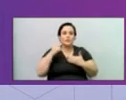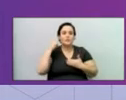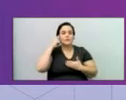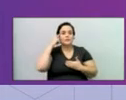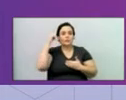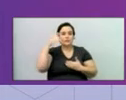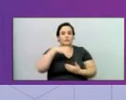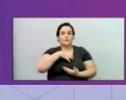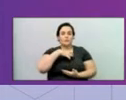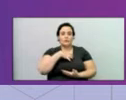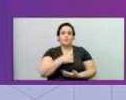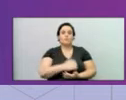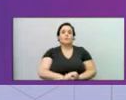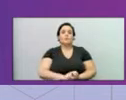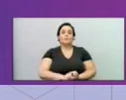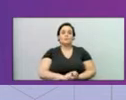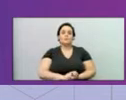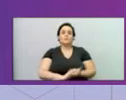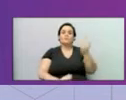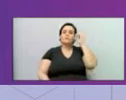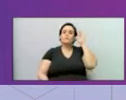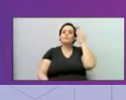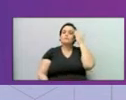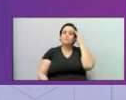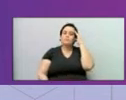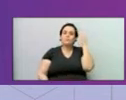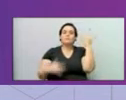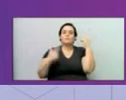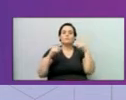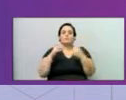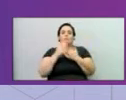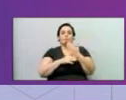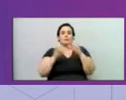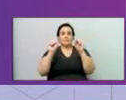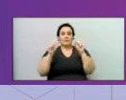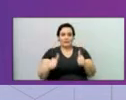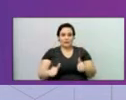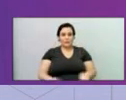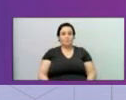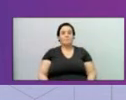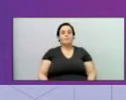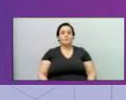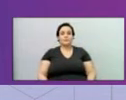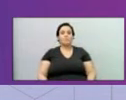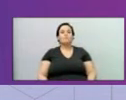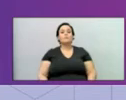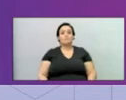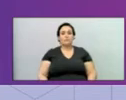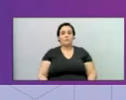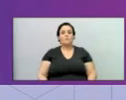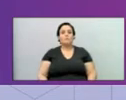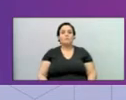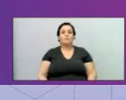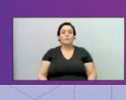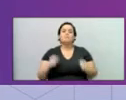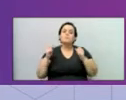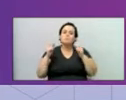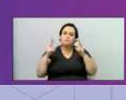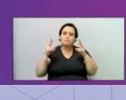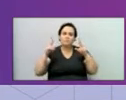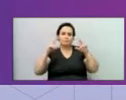a gente poder entender de onde vem essa imagem que é capturada é a fotografia na verdade